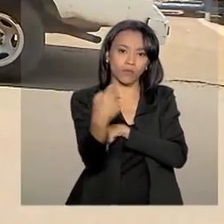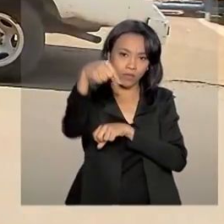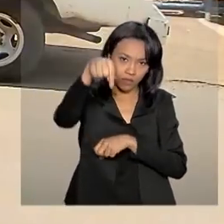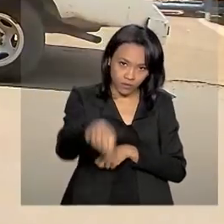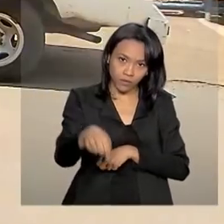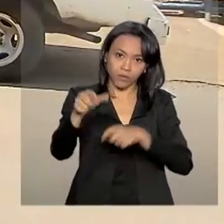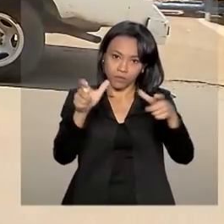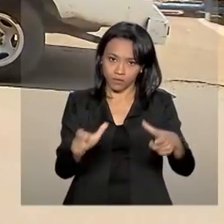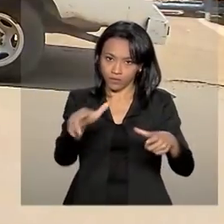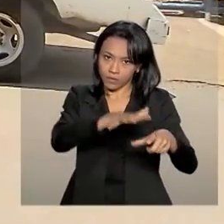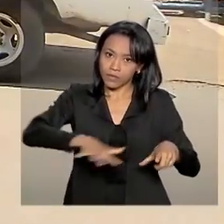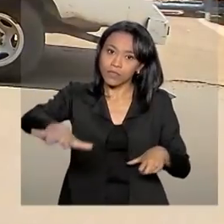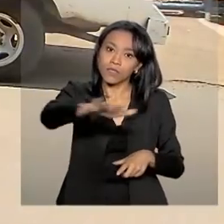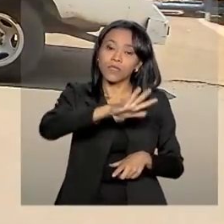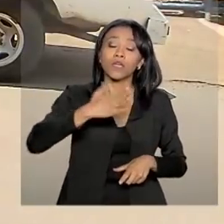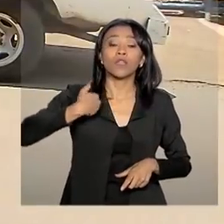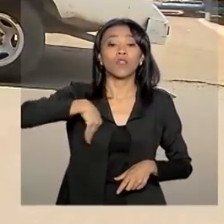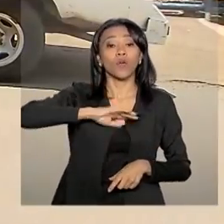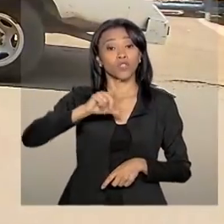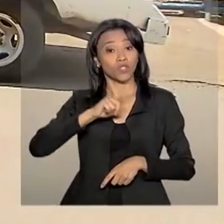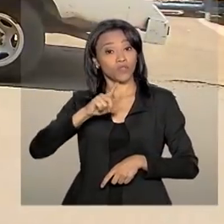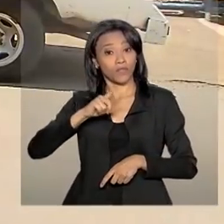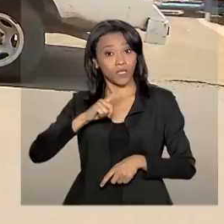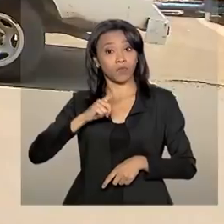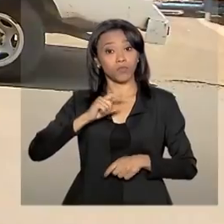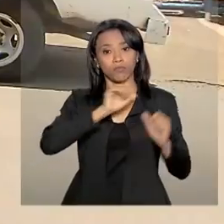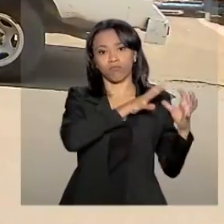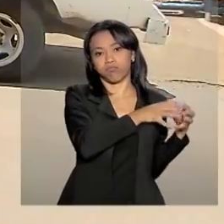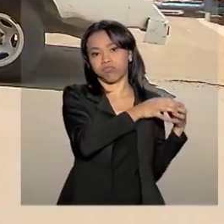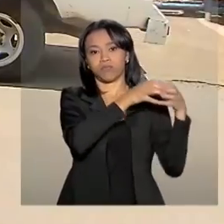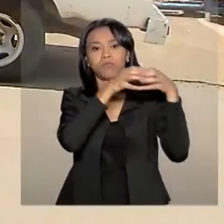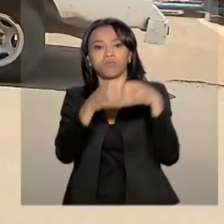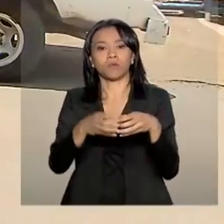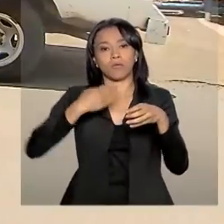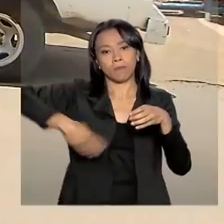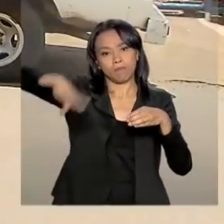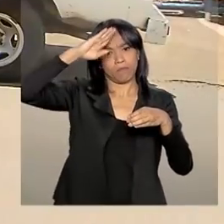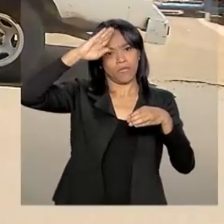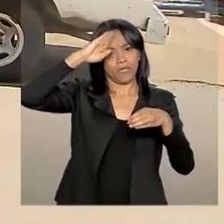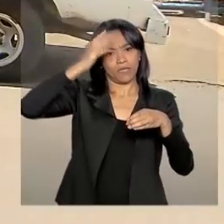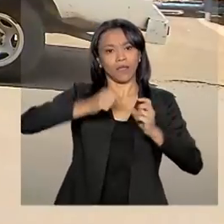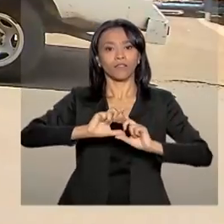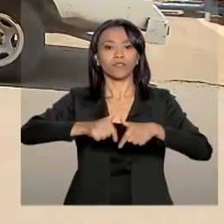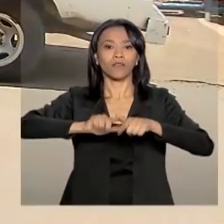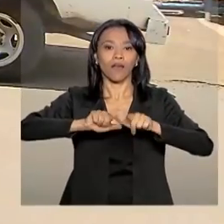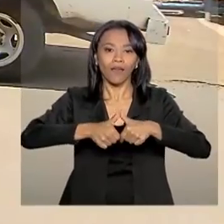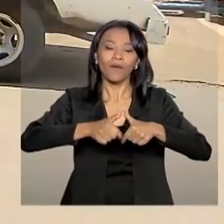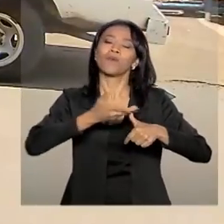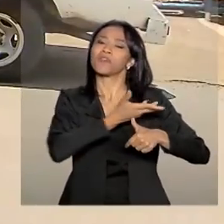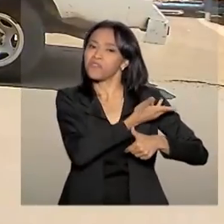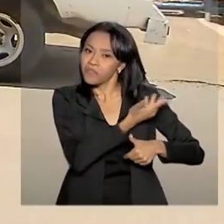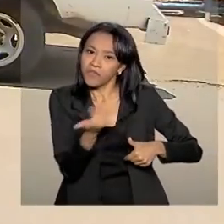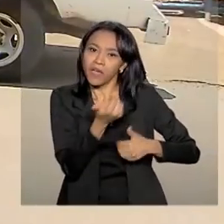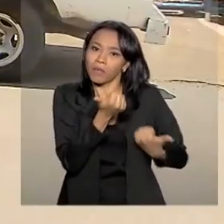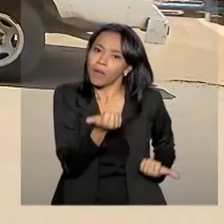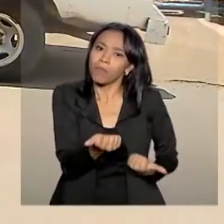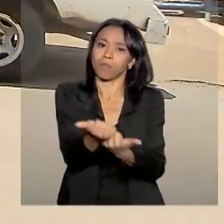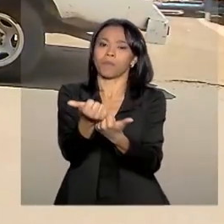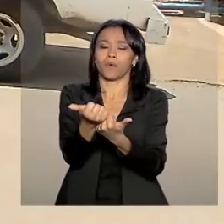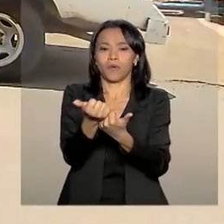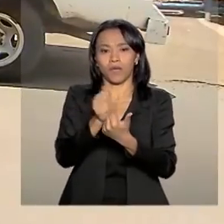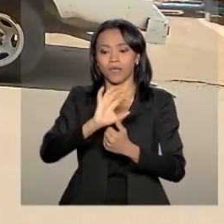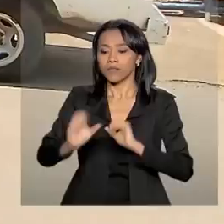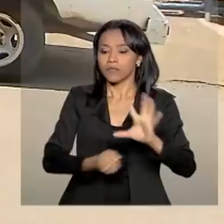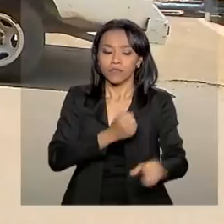aqui em Brumadinho, nós tivemos a chegada dos militares israelenses que vieram reforçar esse trabalho de busca e salvamento